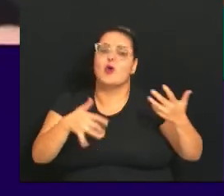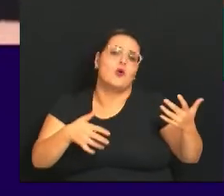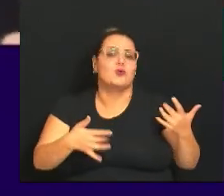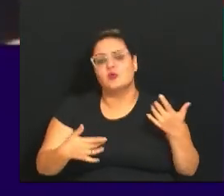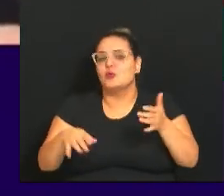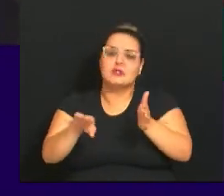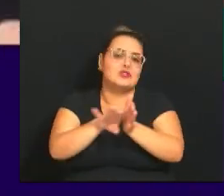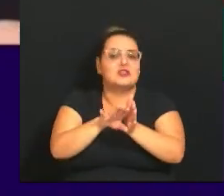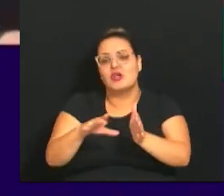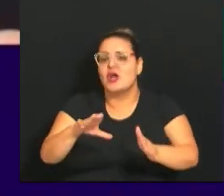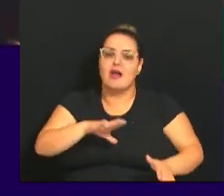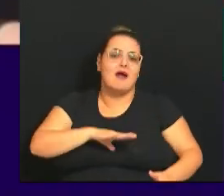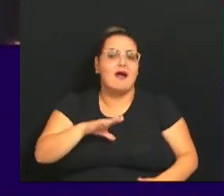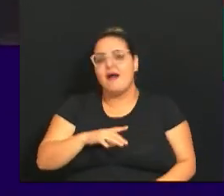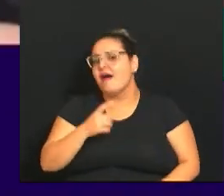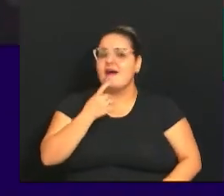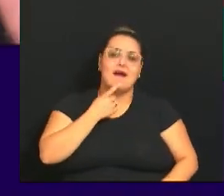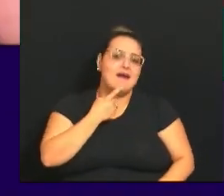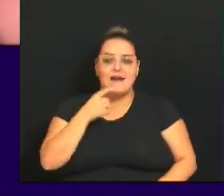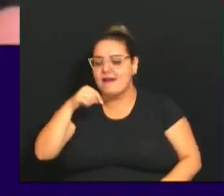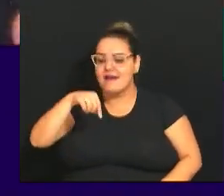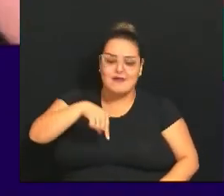no Interiorano.